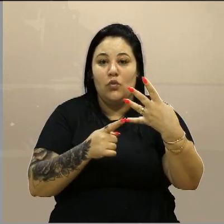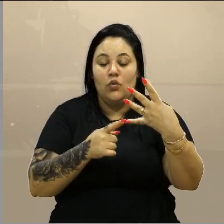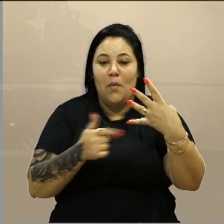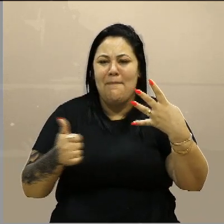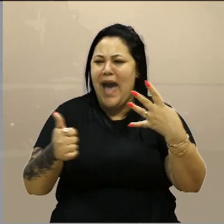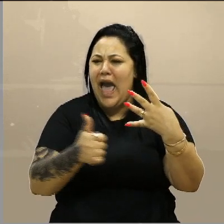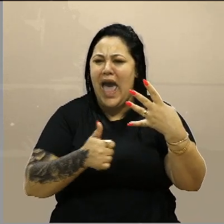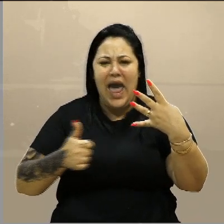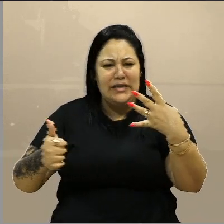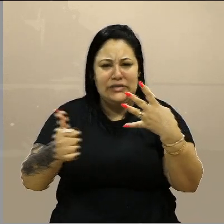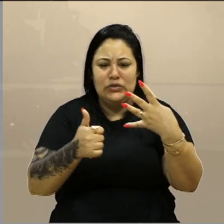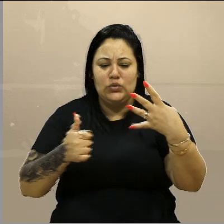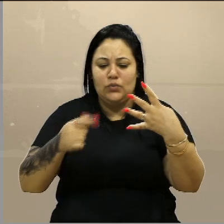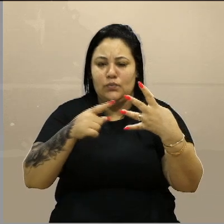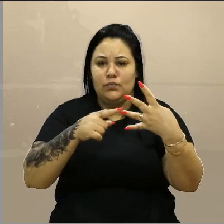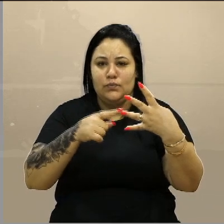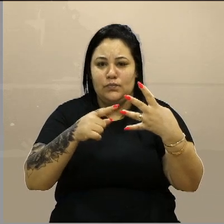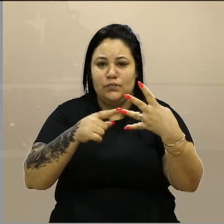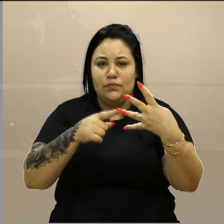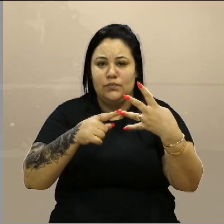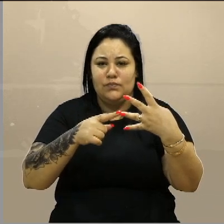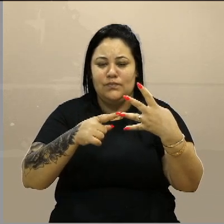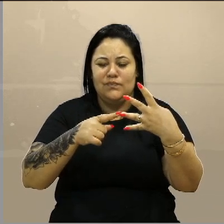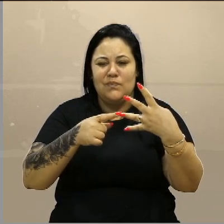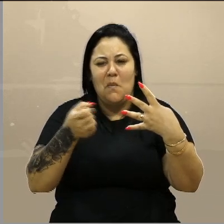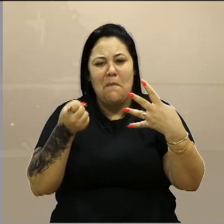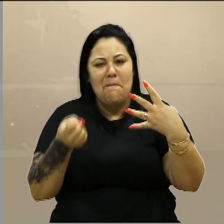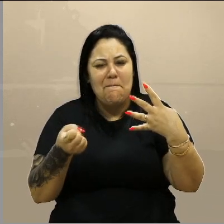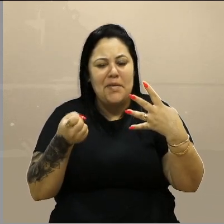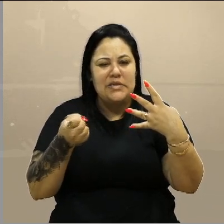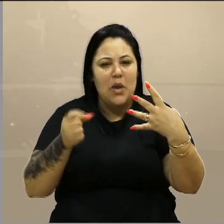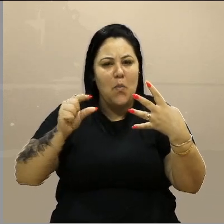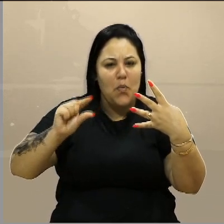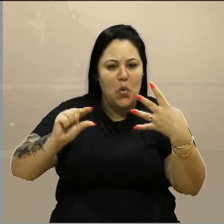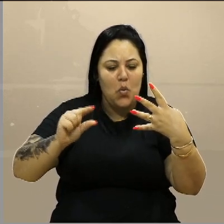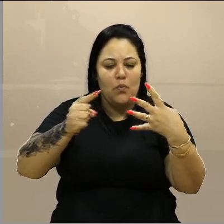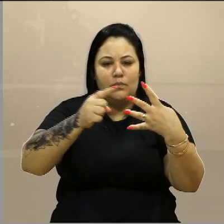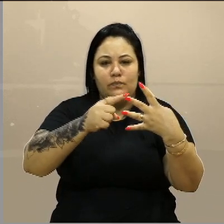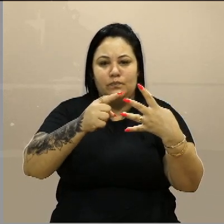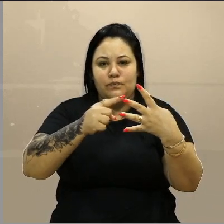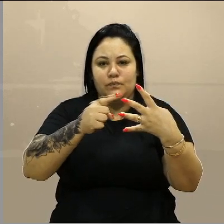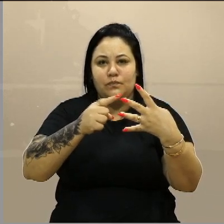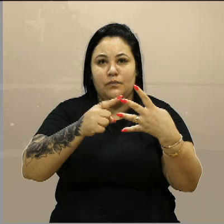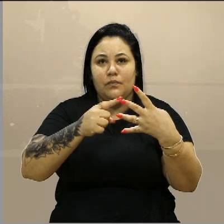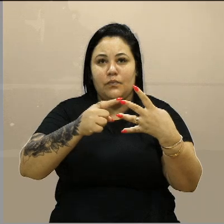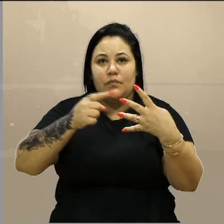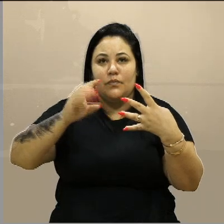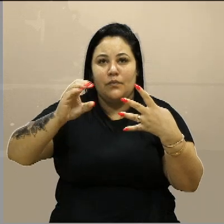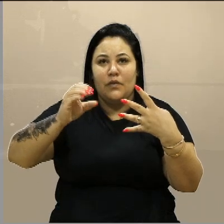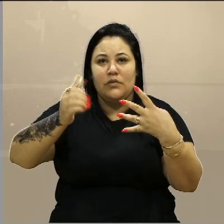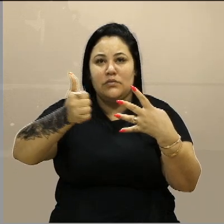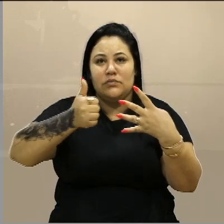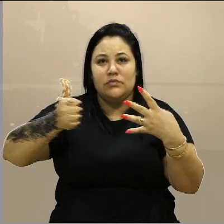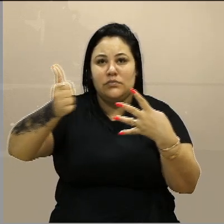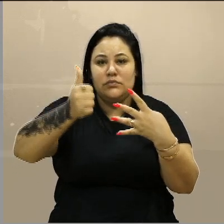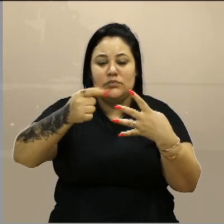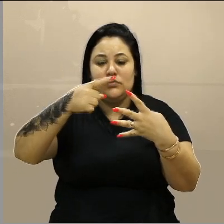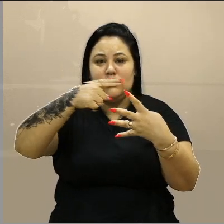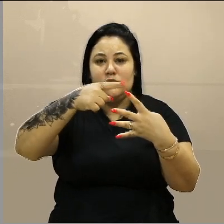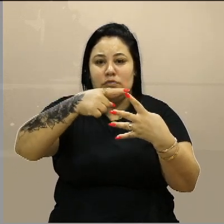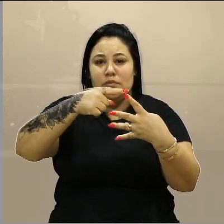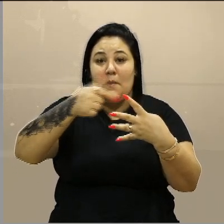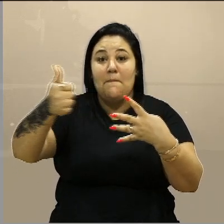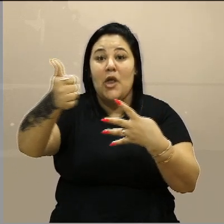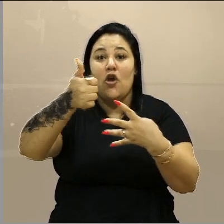básico, o nível 2, o nível mais rudimentar, e o nível 3, o letramento científico básico, e o nível 4, o letramento científico